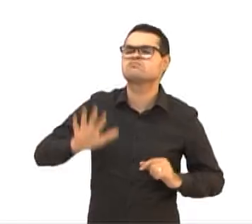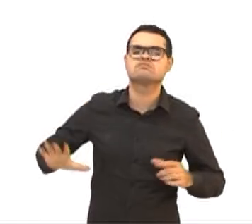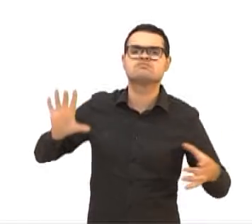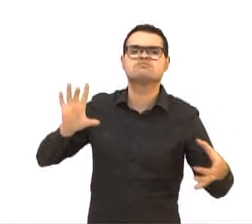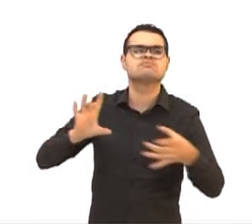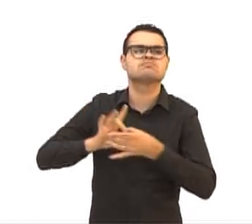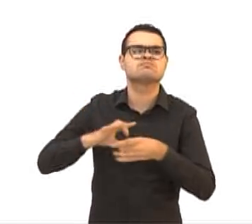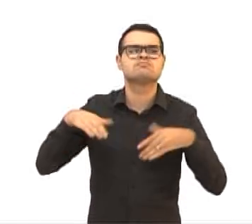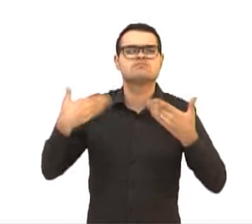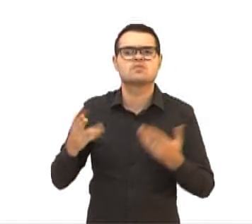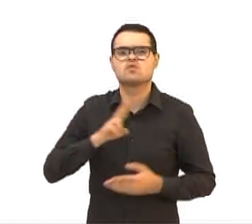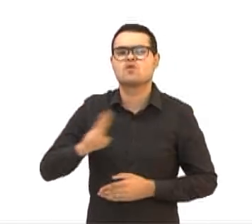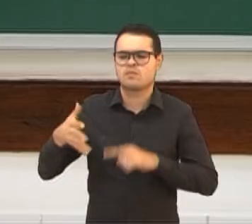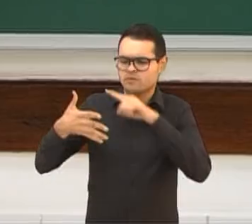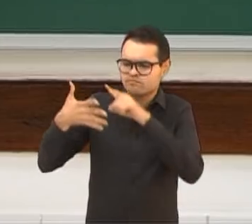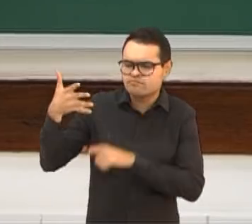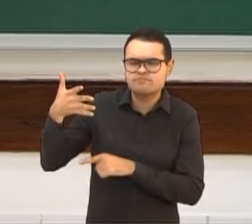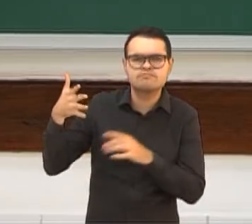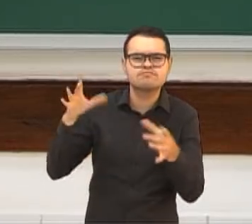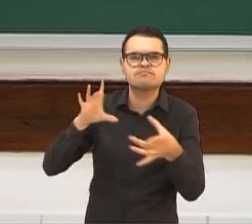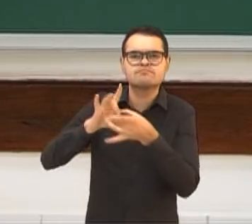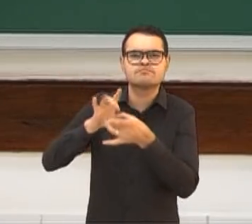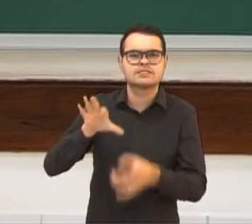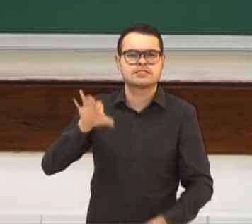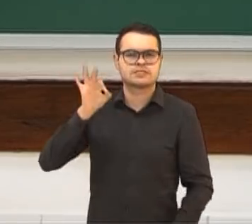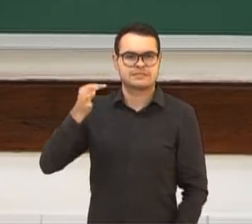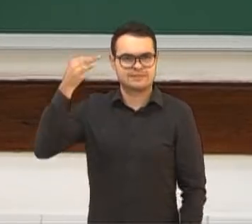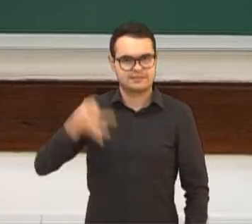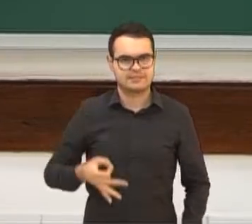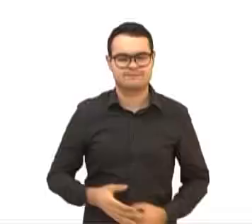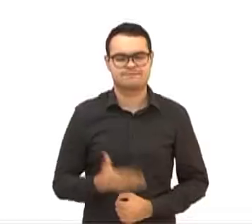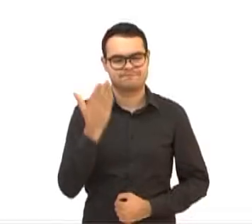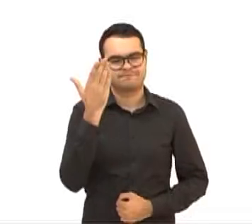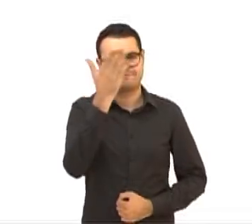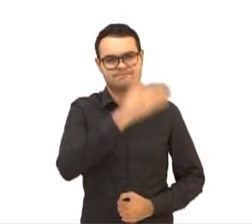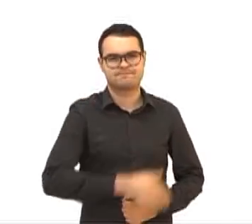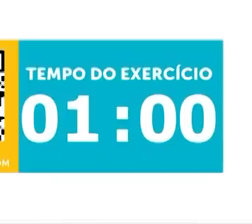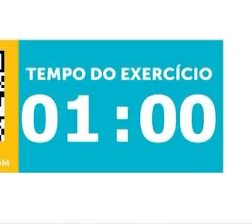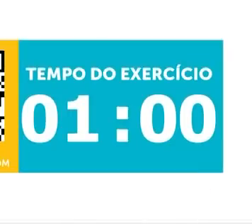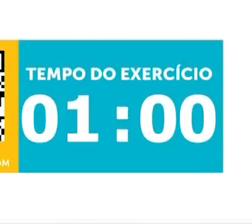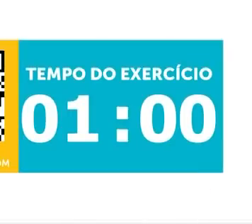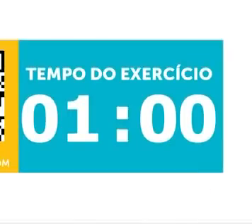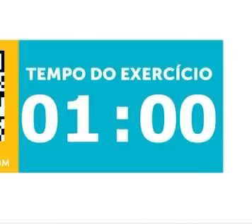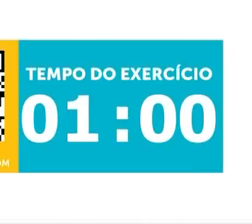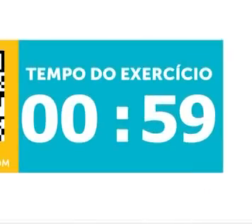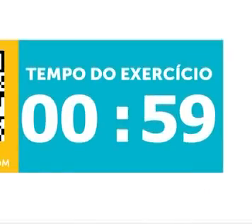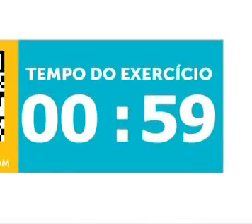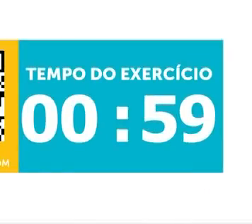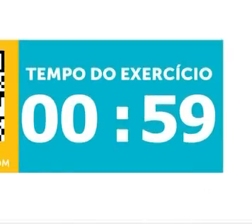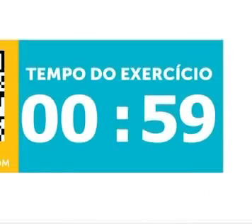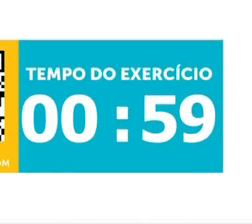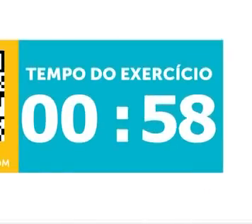matéria, denominada de... Temos as opções? Agora é com vocês.